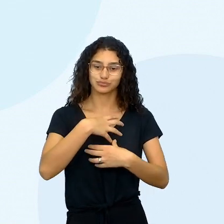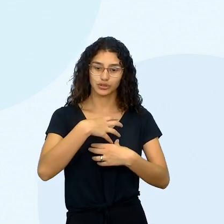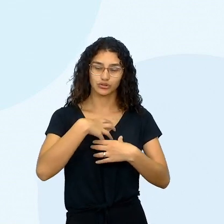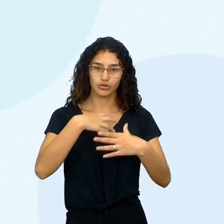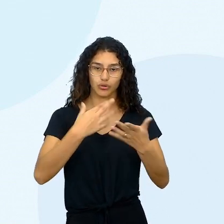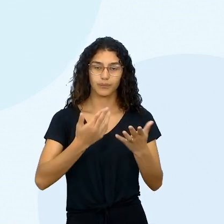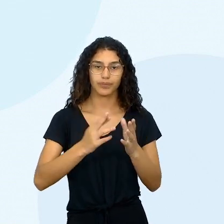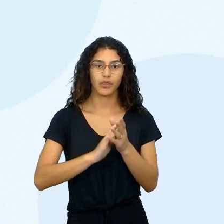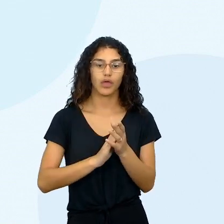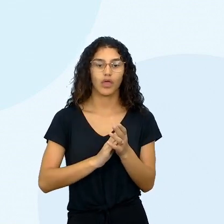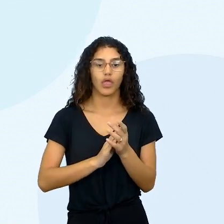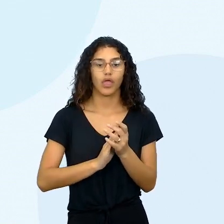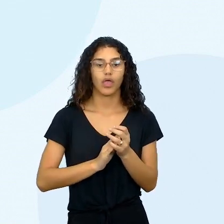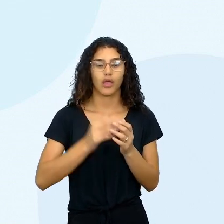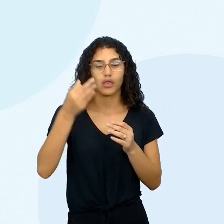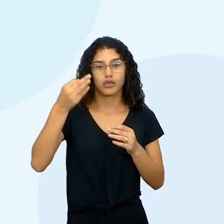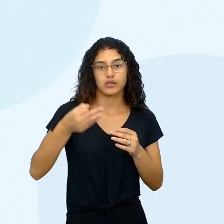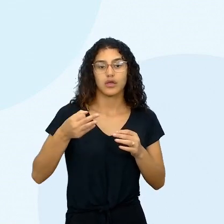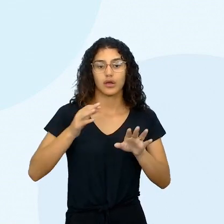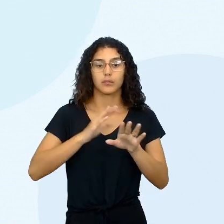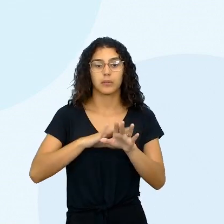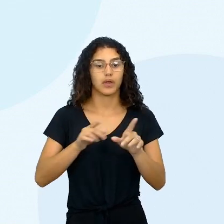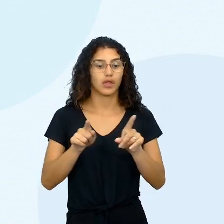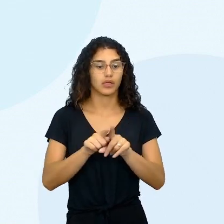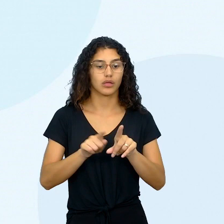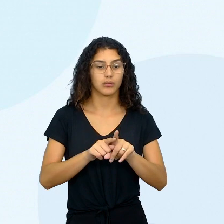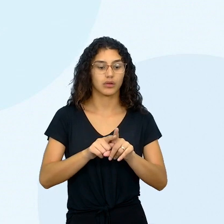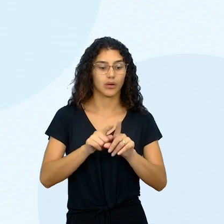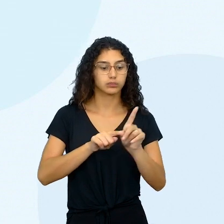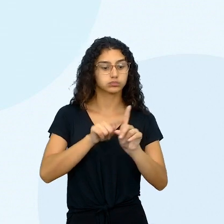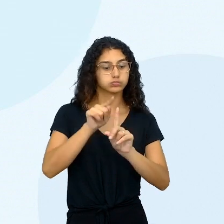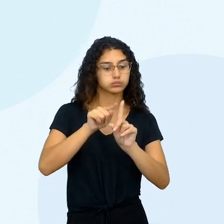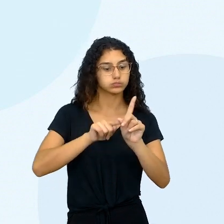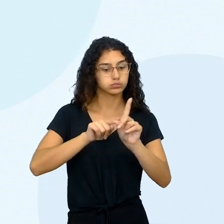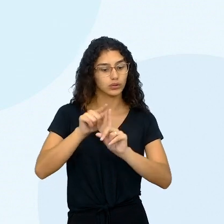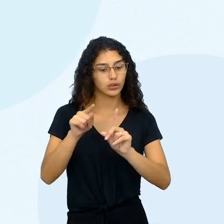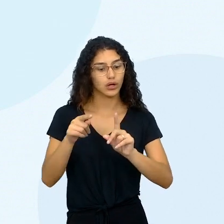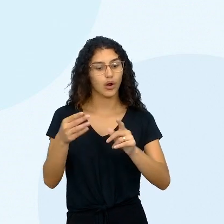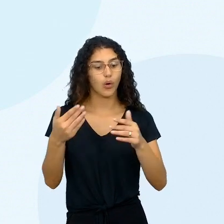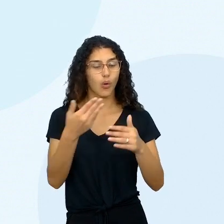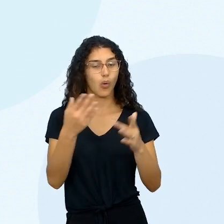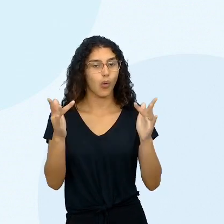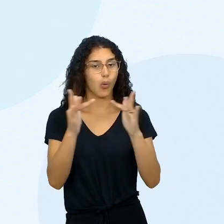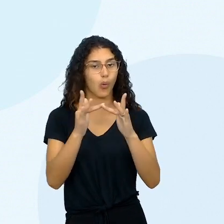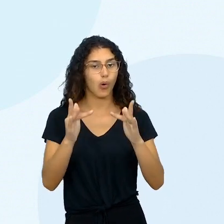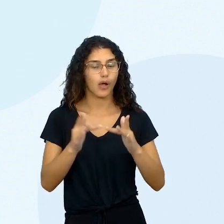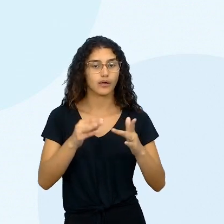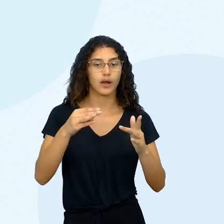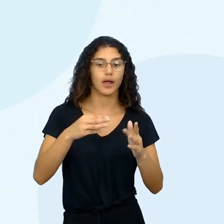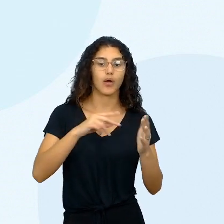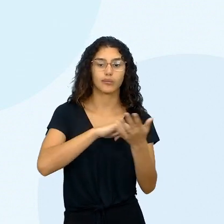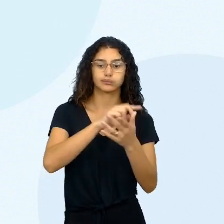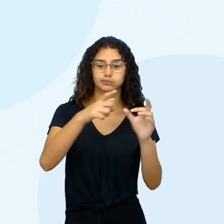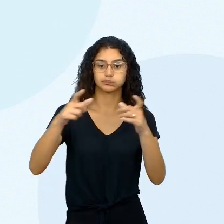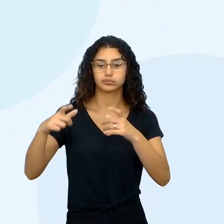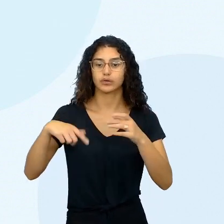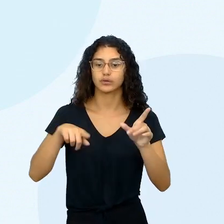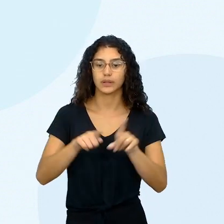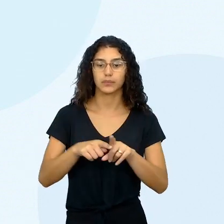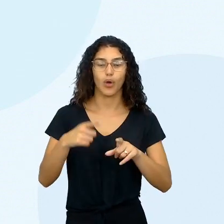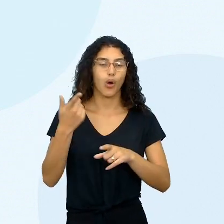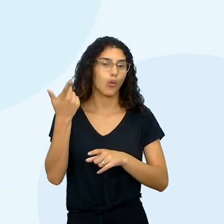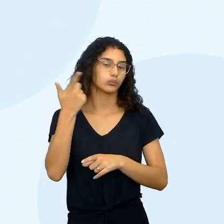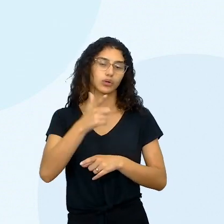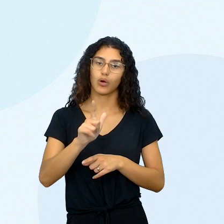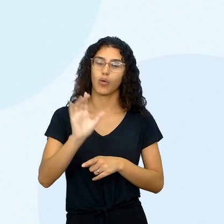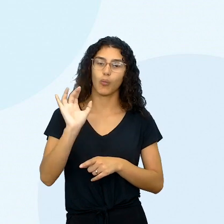assim, né, confortáveis com esse aumento das temperaturas, a migrar para outras regiões onde naturalmente eles não